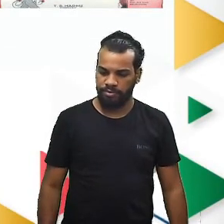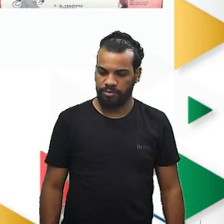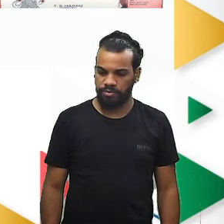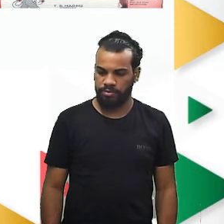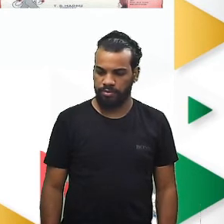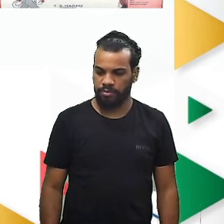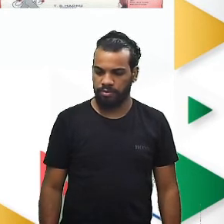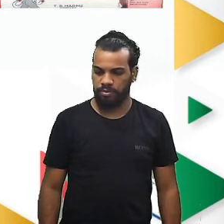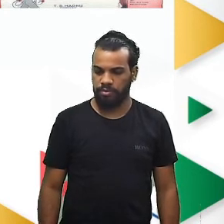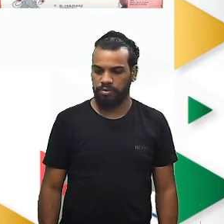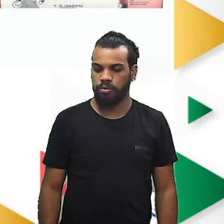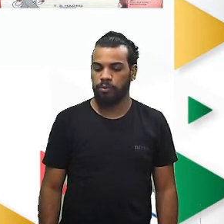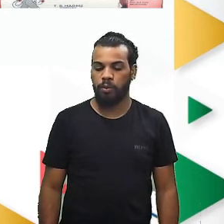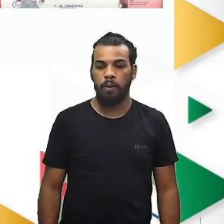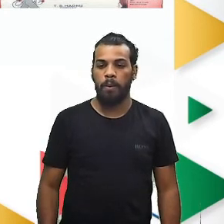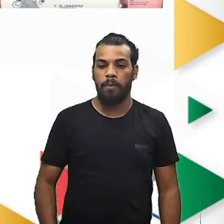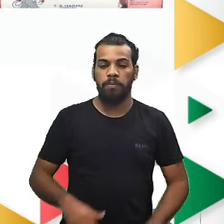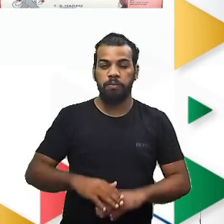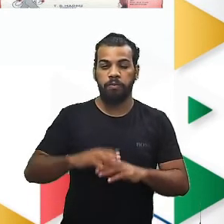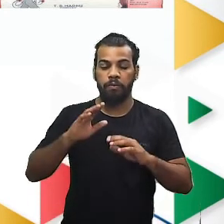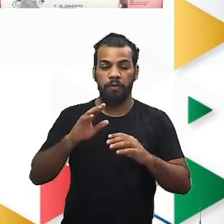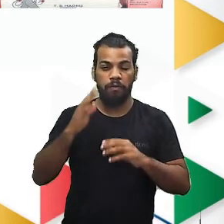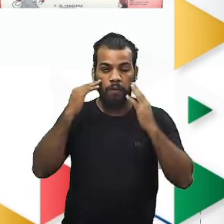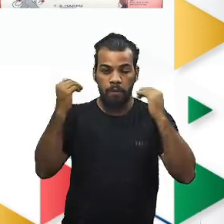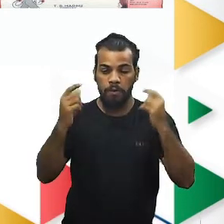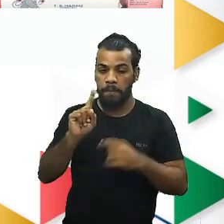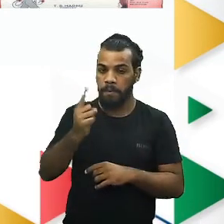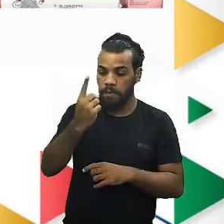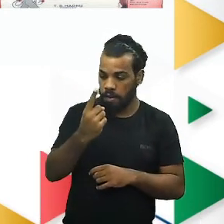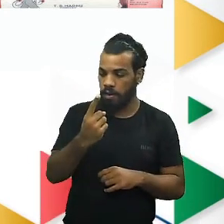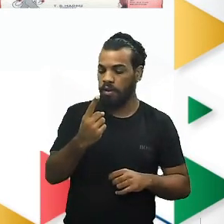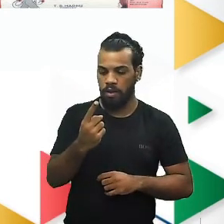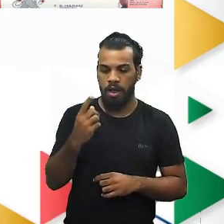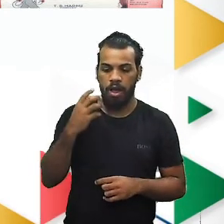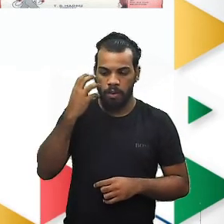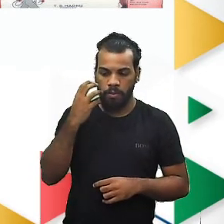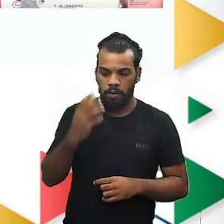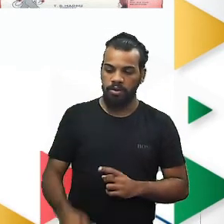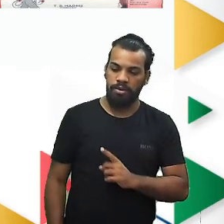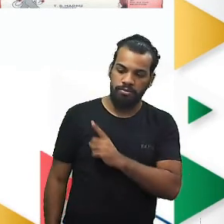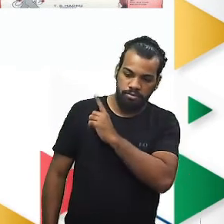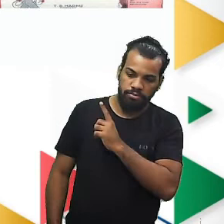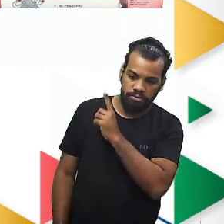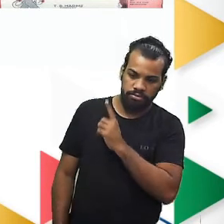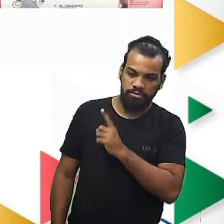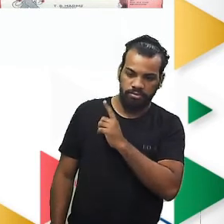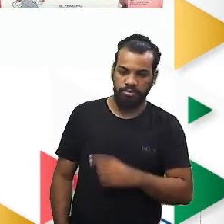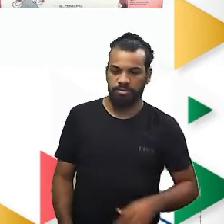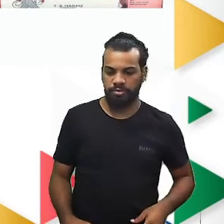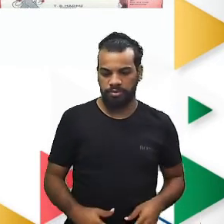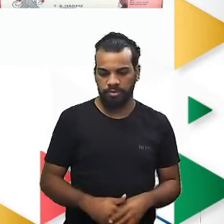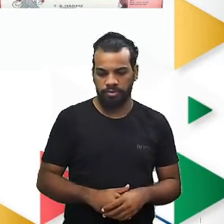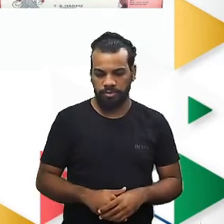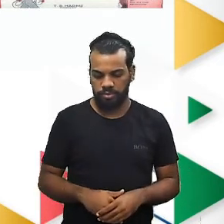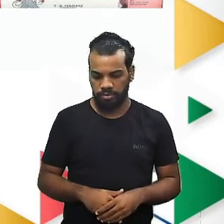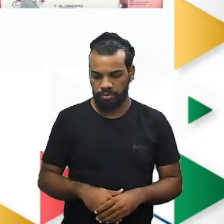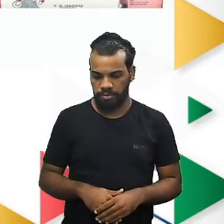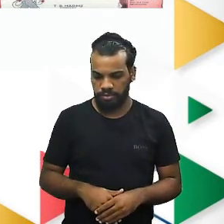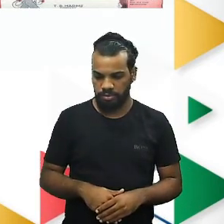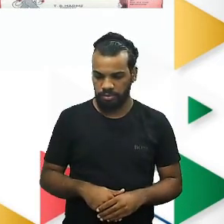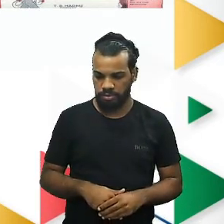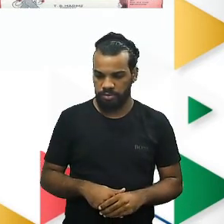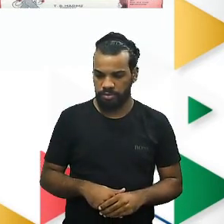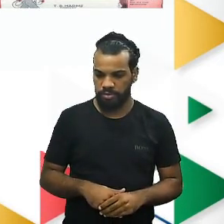foi Showboat, de 1927. Foi música de Jerome David Kearney e libreto de Oscar